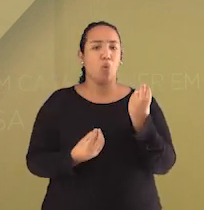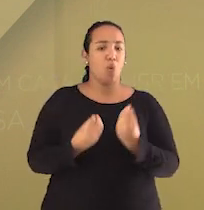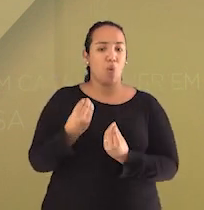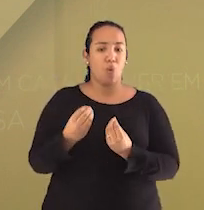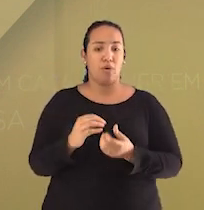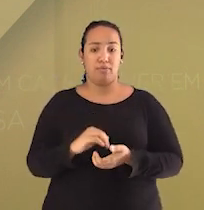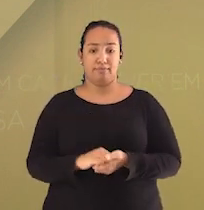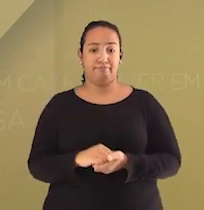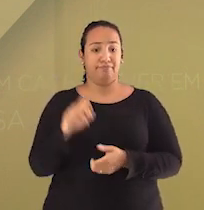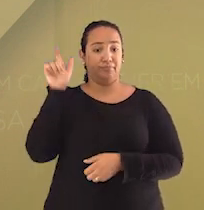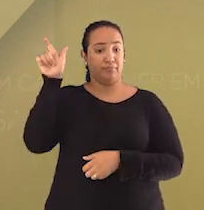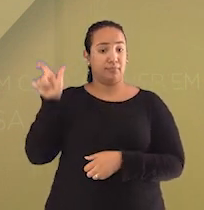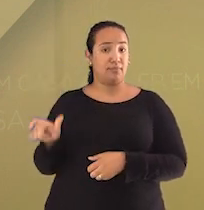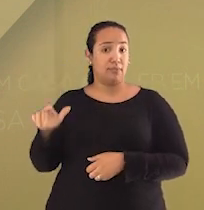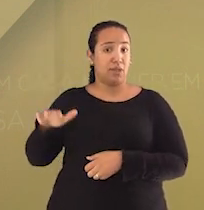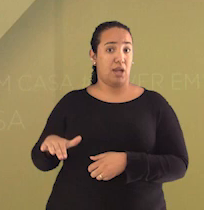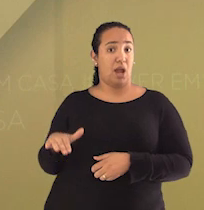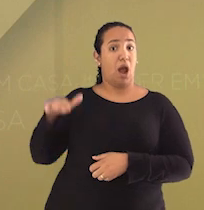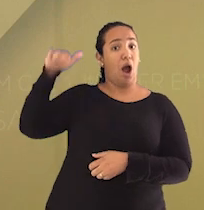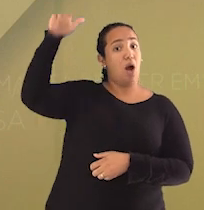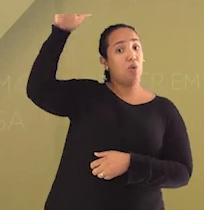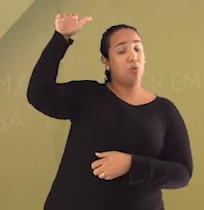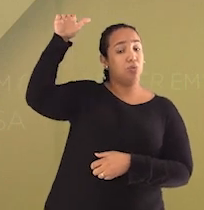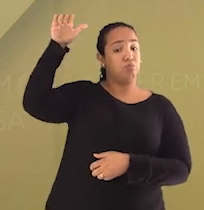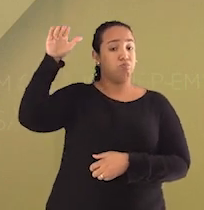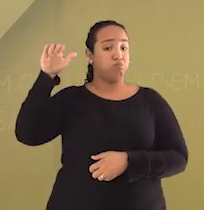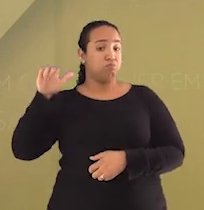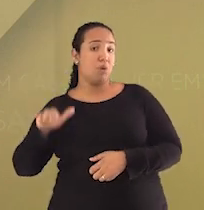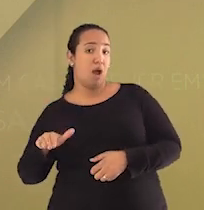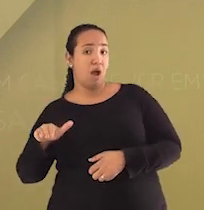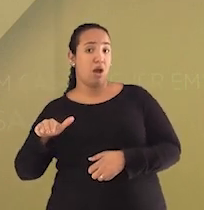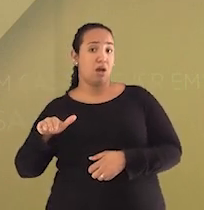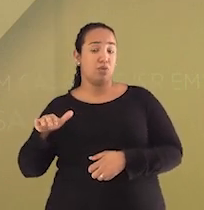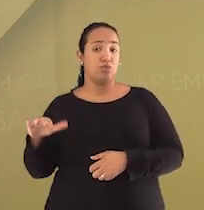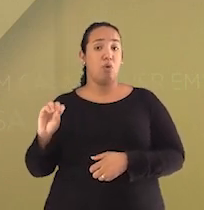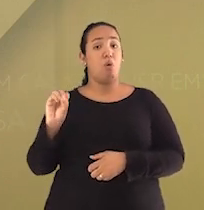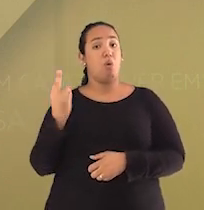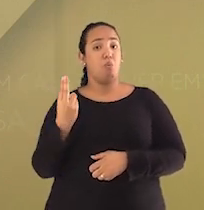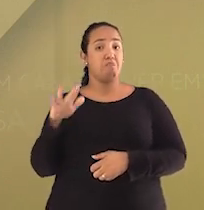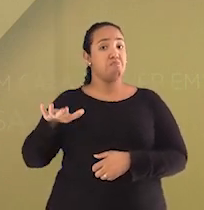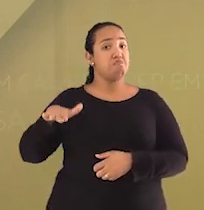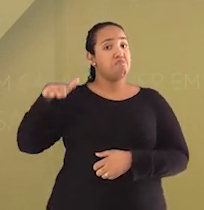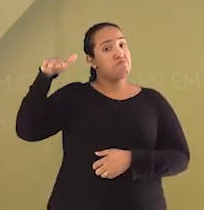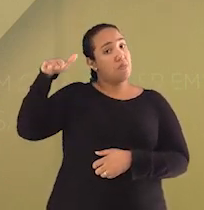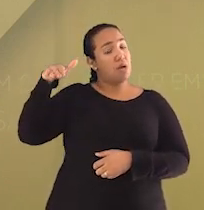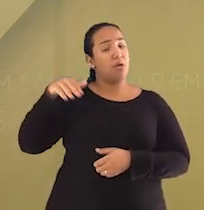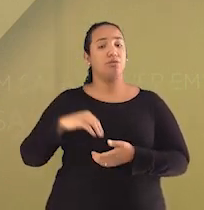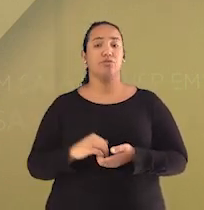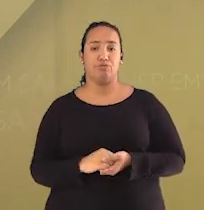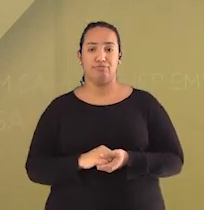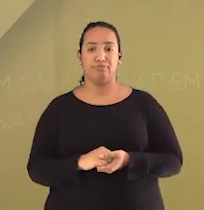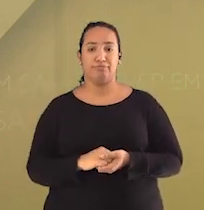is tall? Zack is short? Ou Zack is medium height? Bom,